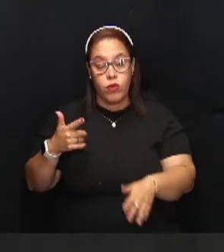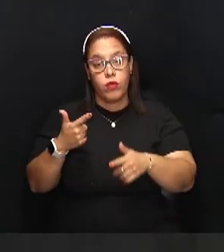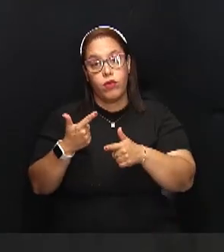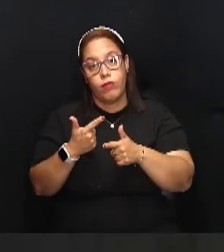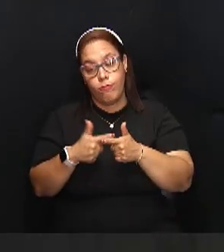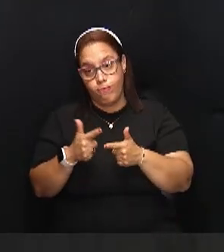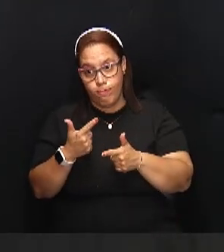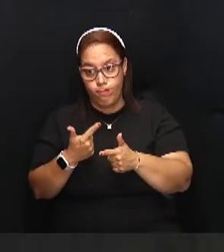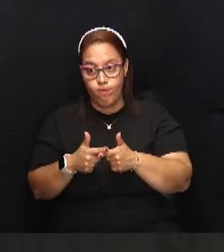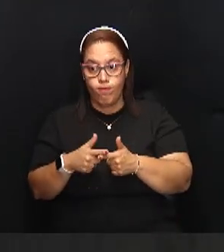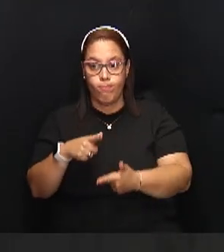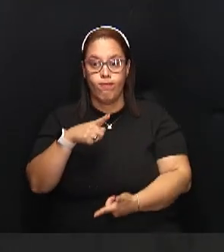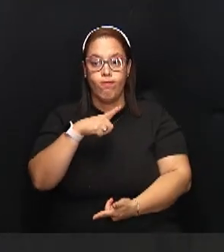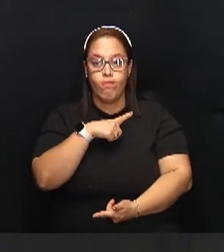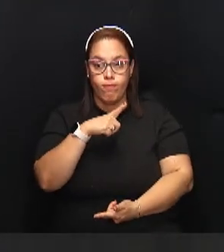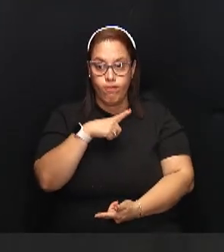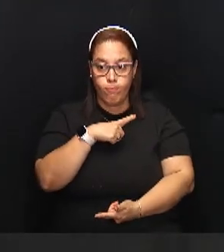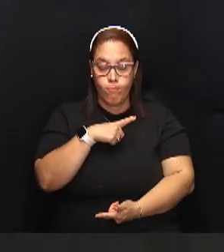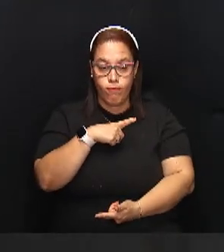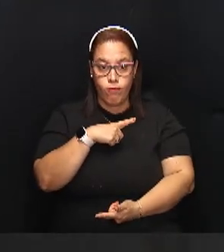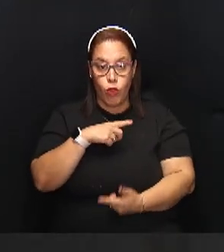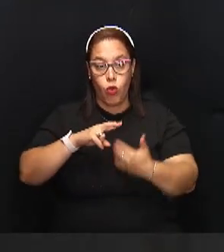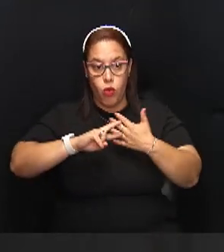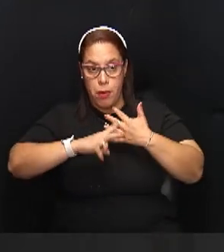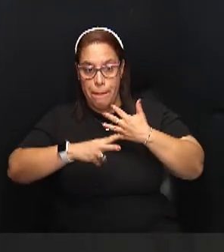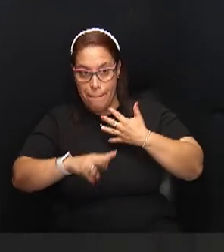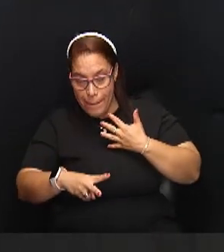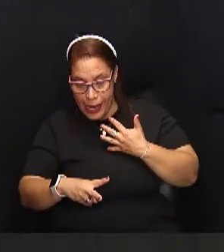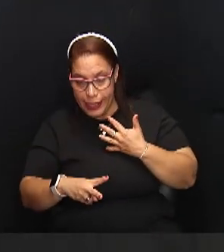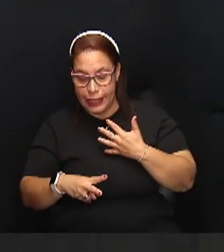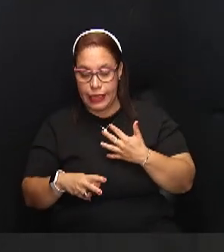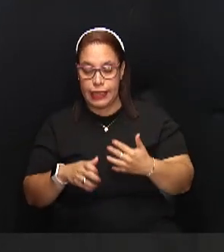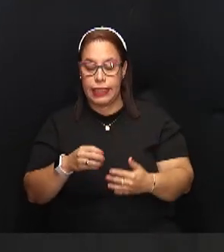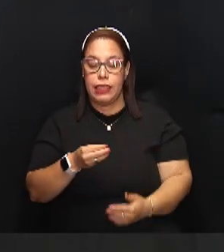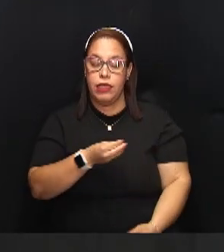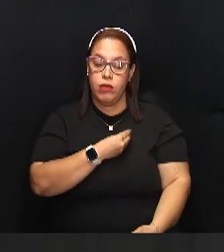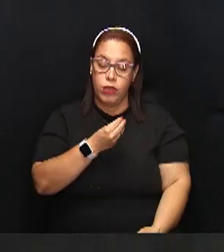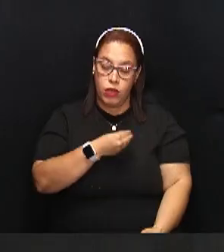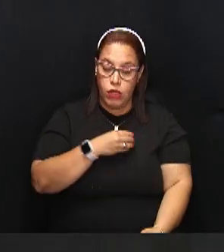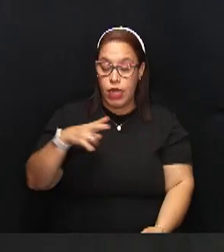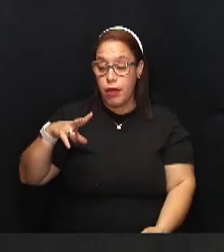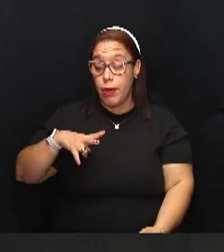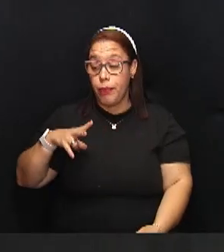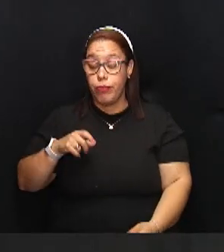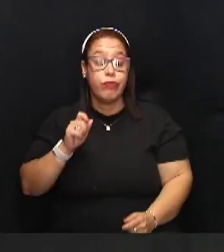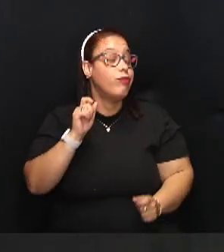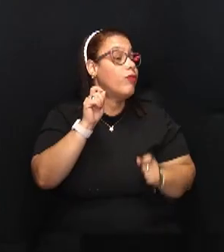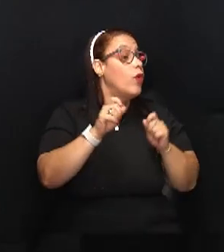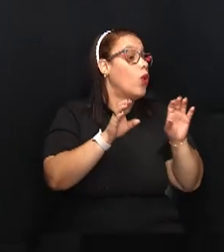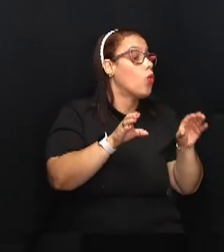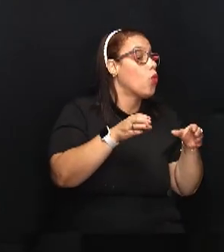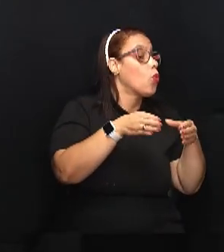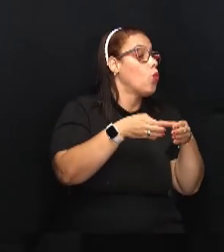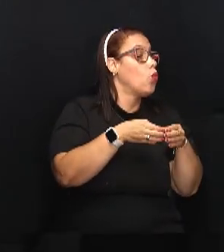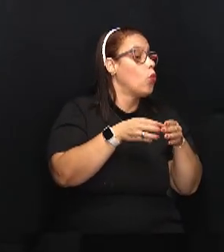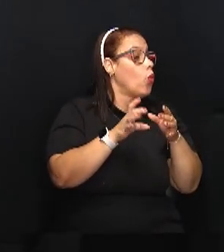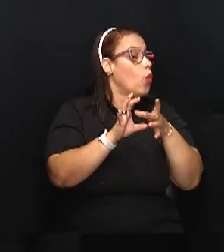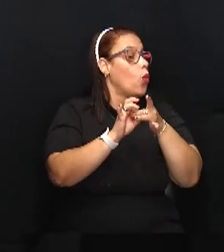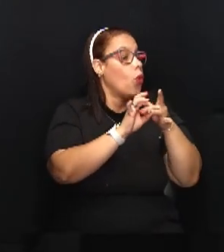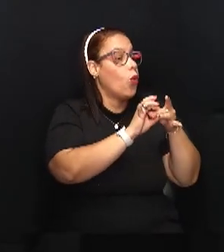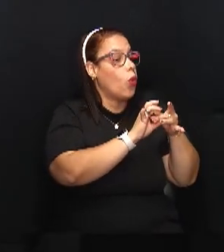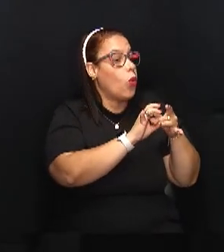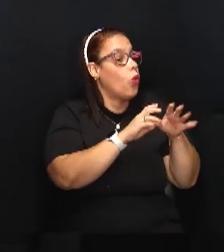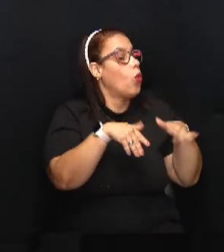tudo que eu tenho feito, tudo aquilo que eu ainda continuo fazendo na minha vida privada. E aí, a comissão nesse contexto, qual